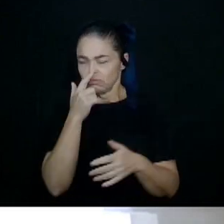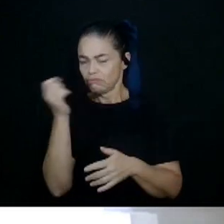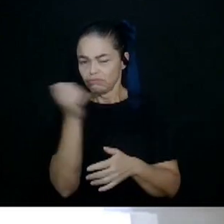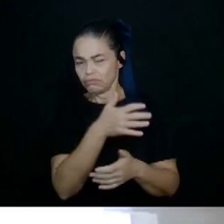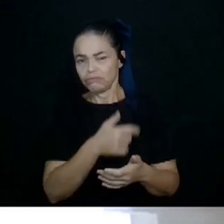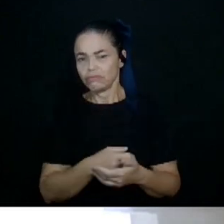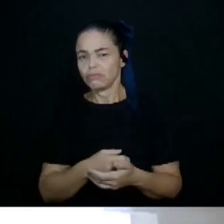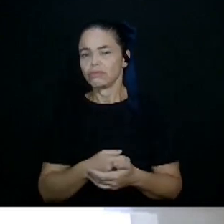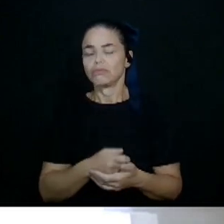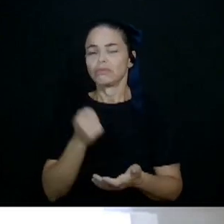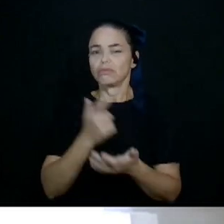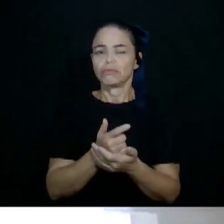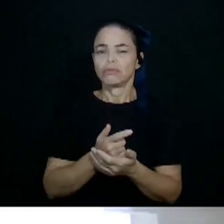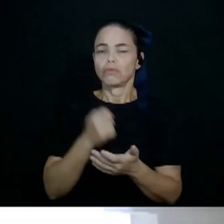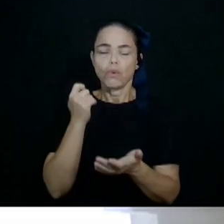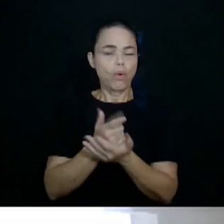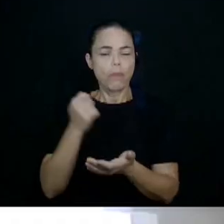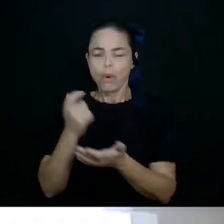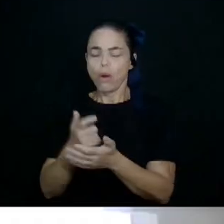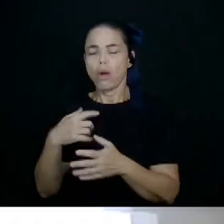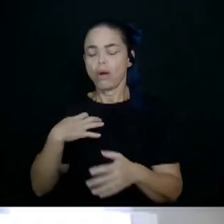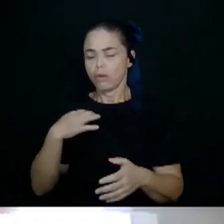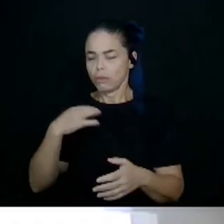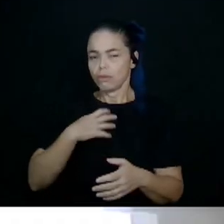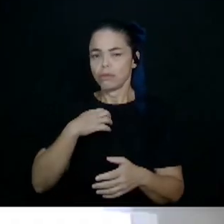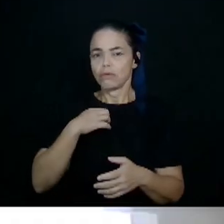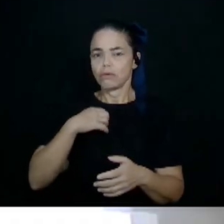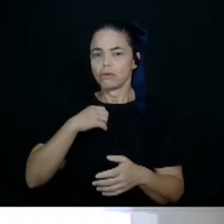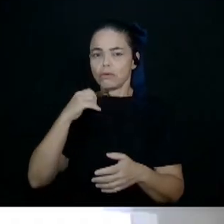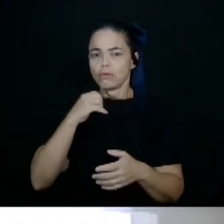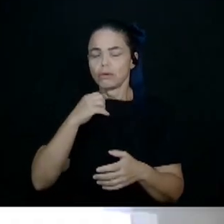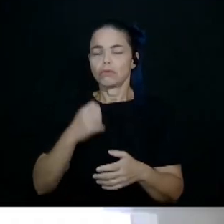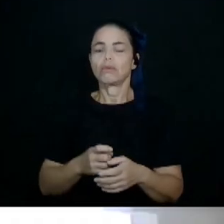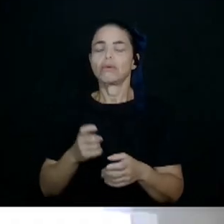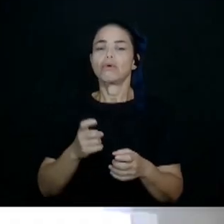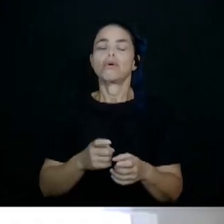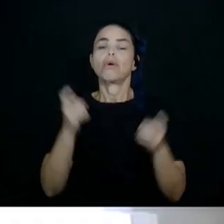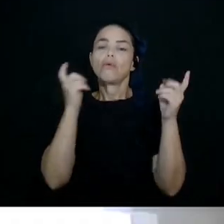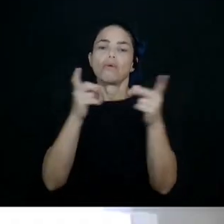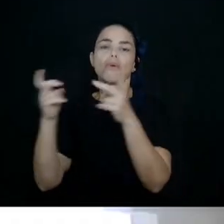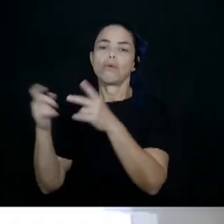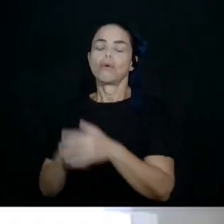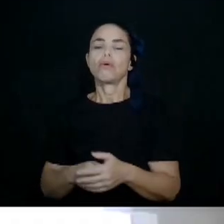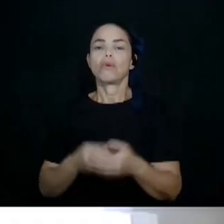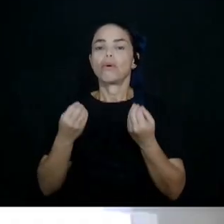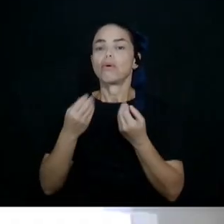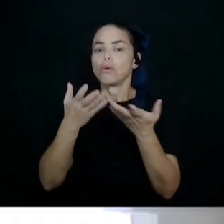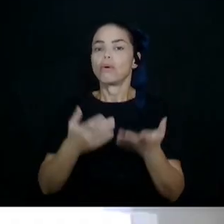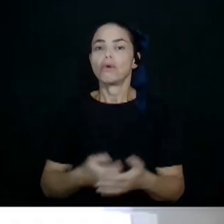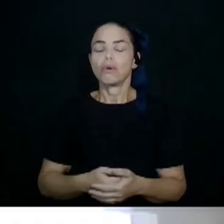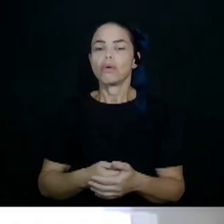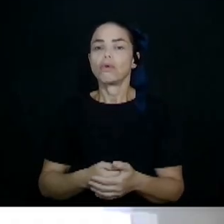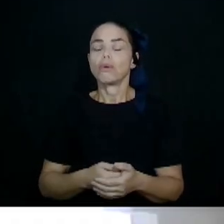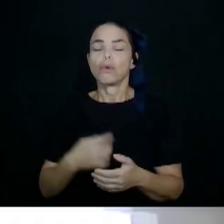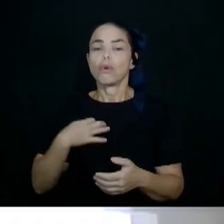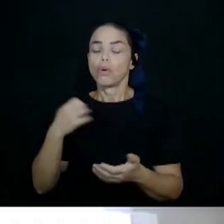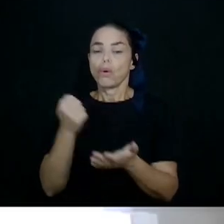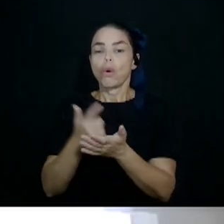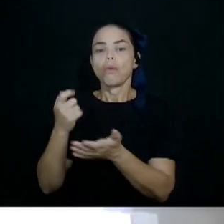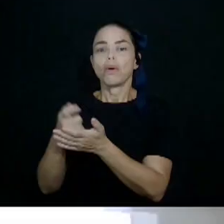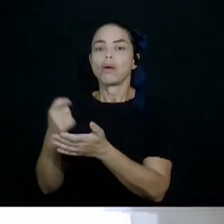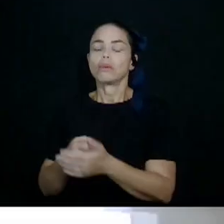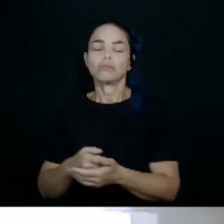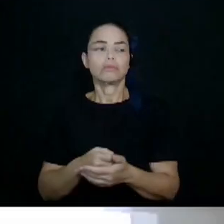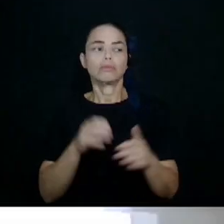Compram compulsivamente roupa e depois colocam para vender, dão. Tem pessoas que realmente compram e vão acumulando, né, sem nunca usar.